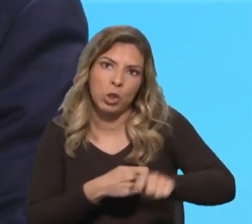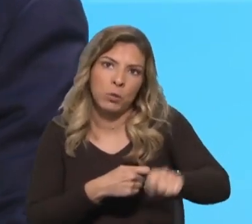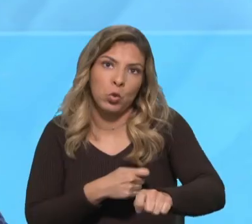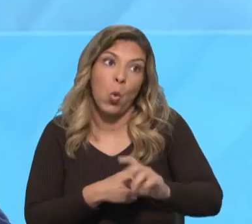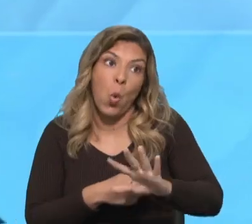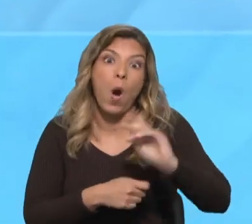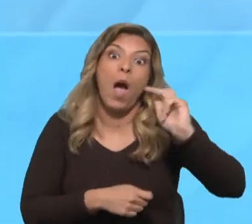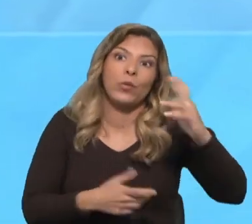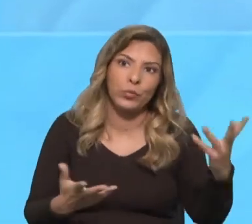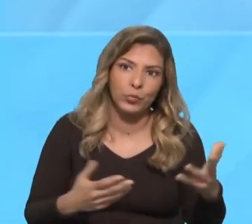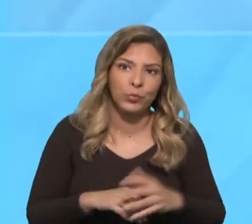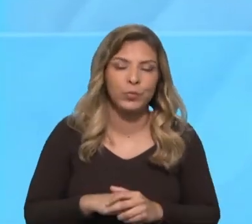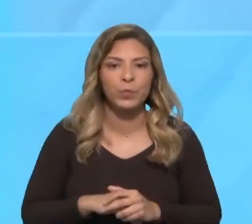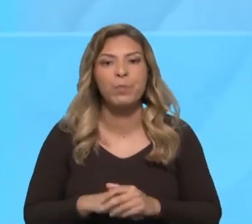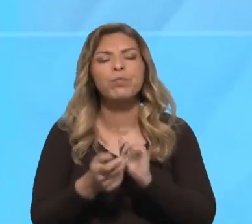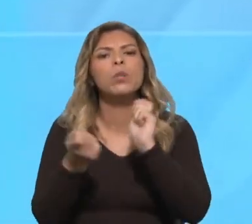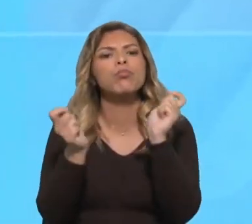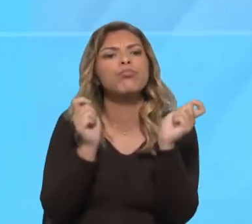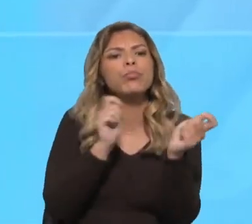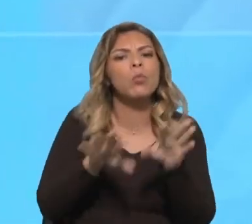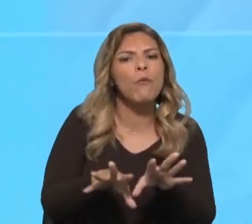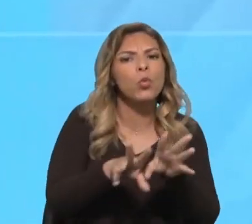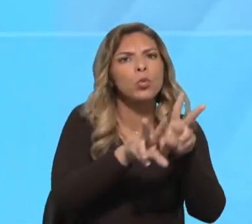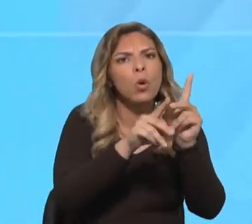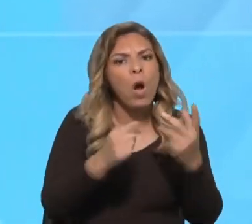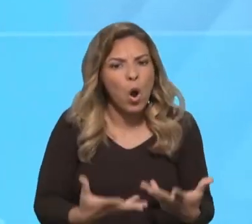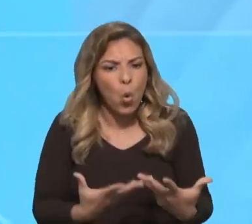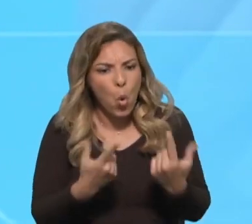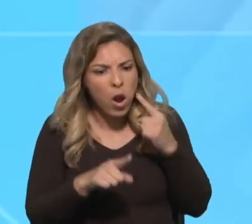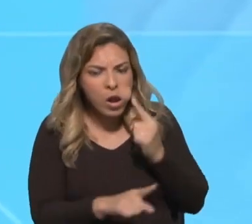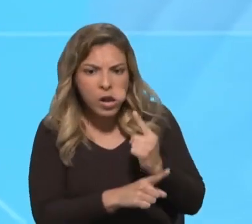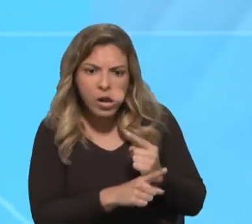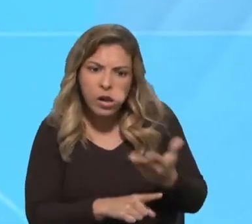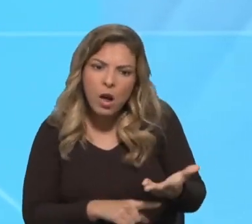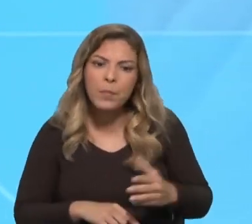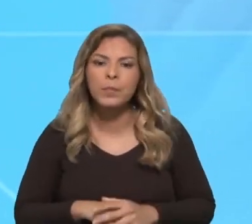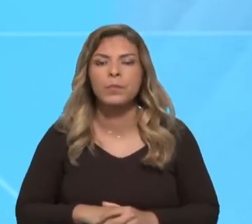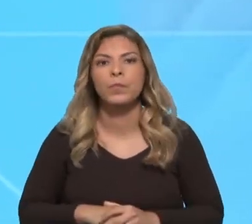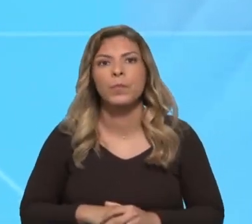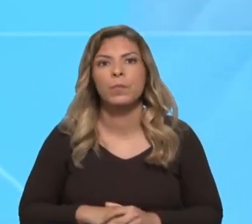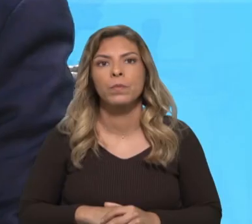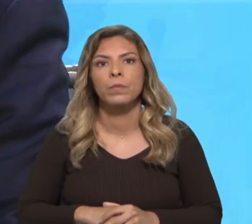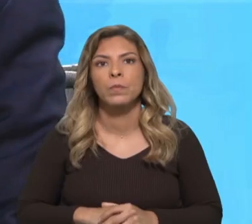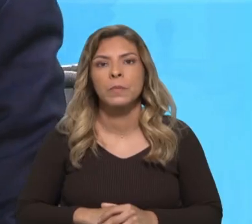anos. Sim. Como é que foi então evoluindo para chegar ao formato, enfim, a organização que temos hoje?